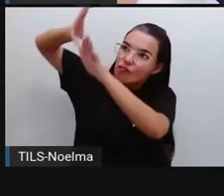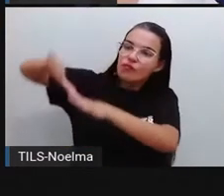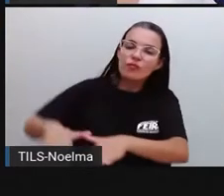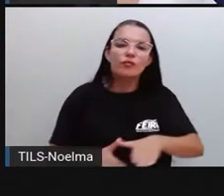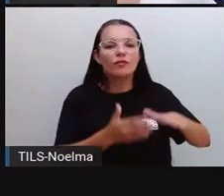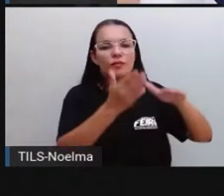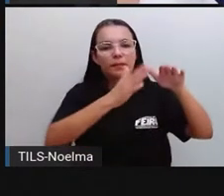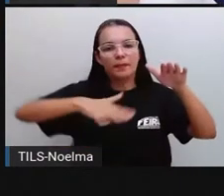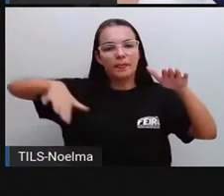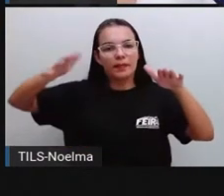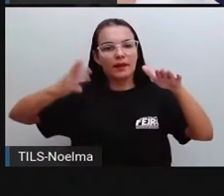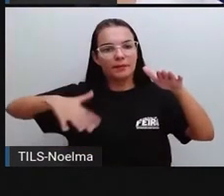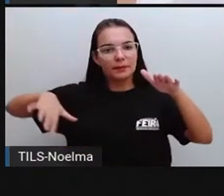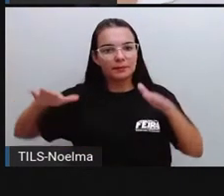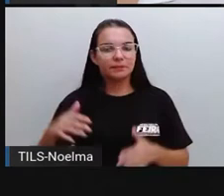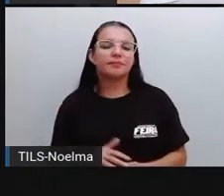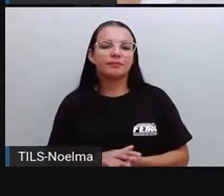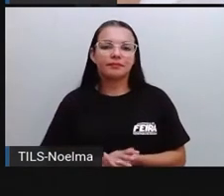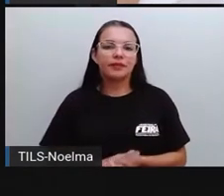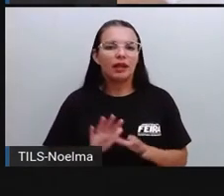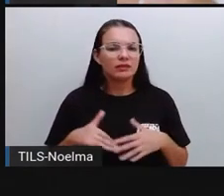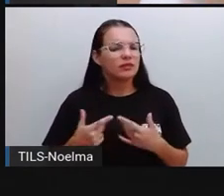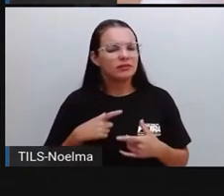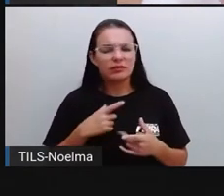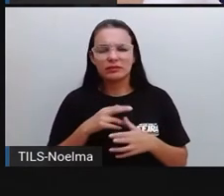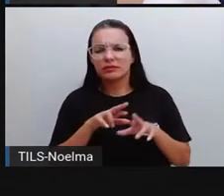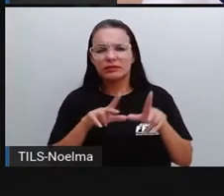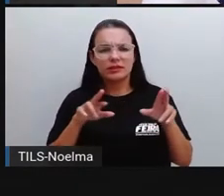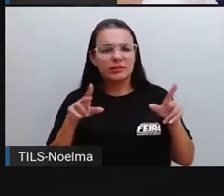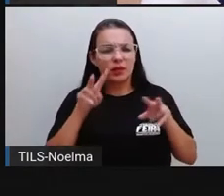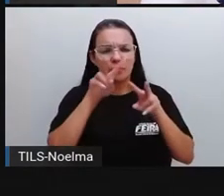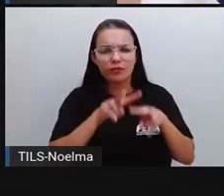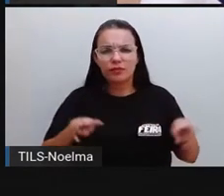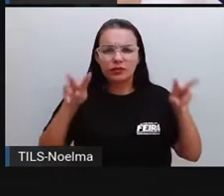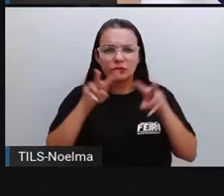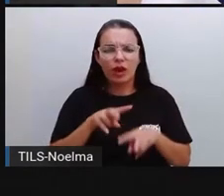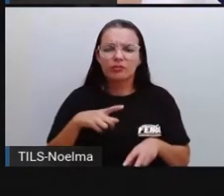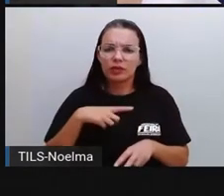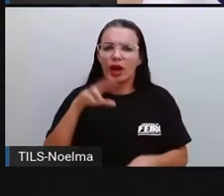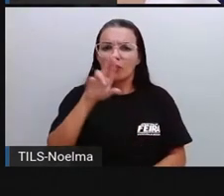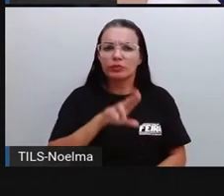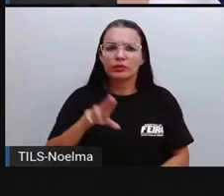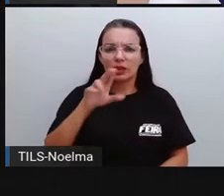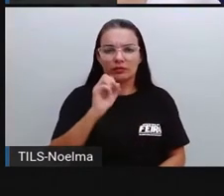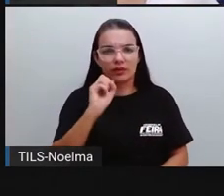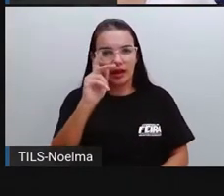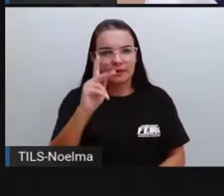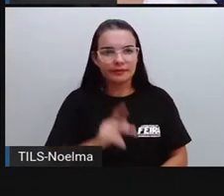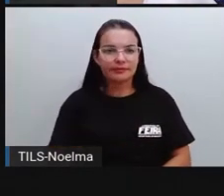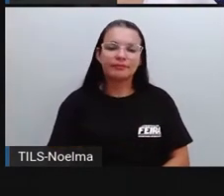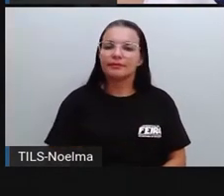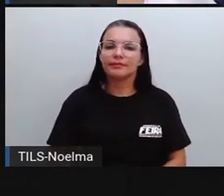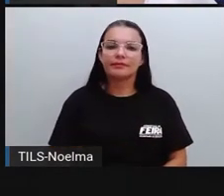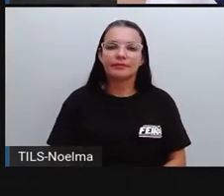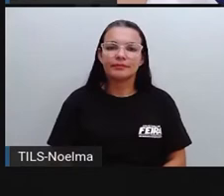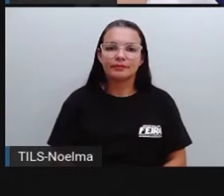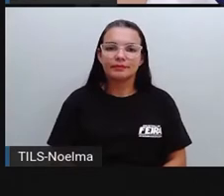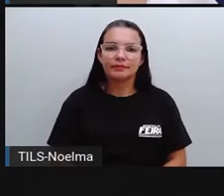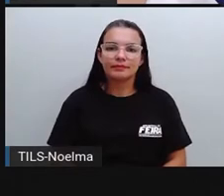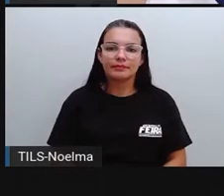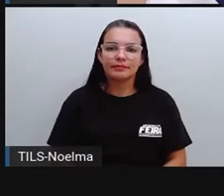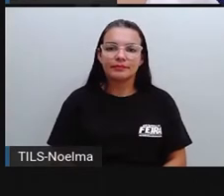a prancha, né? Então, são vários recursos visuais que eles usaram aí, tá bom?